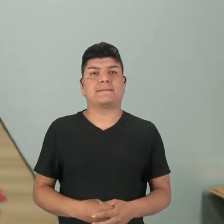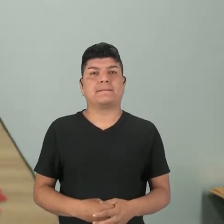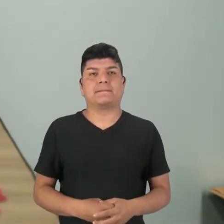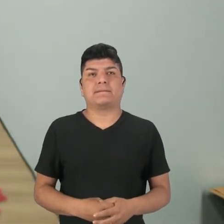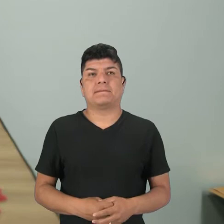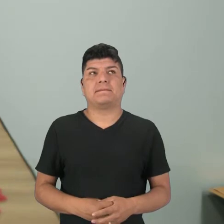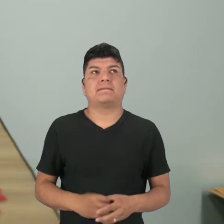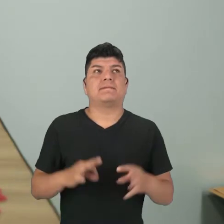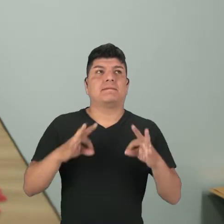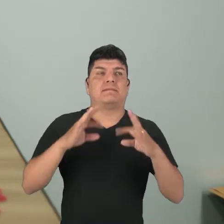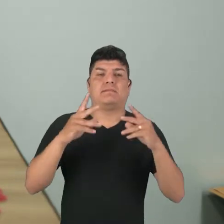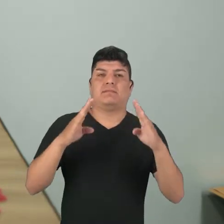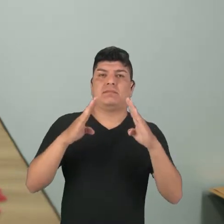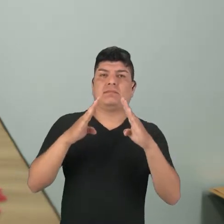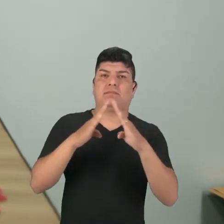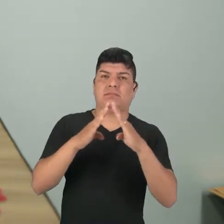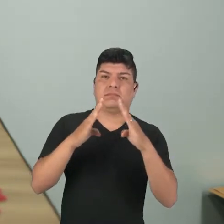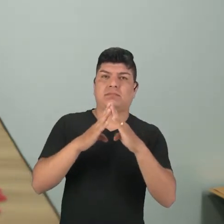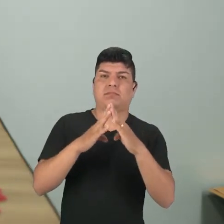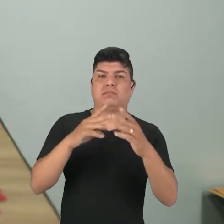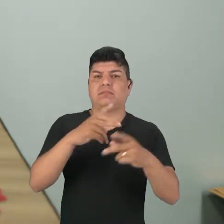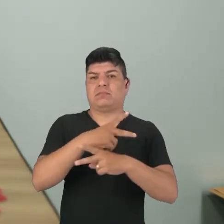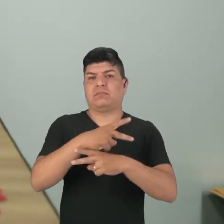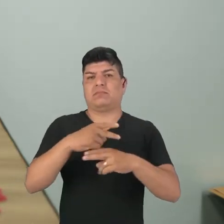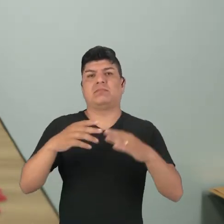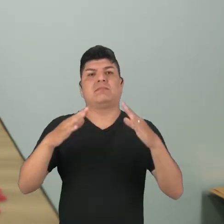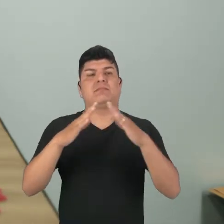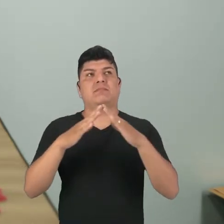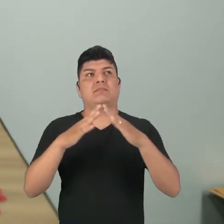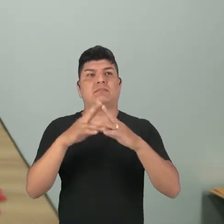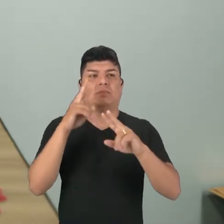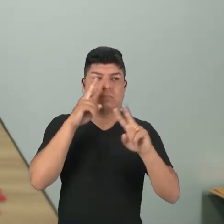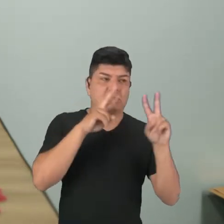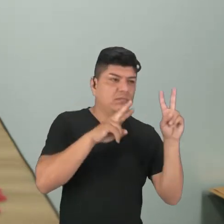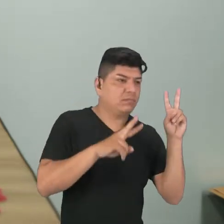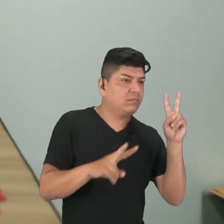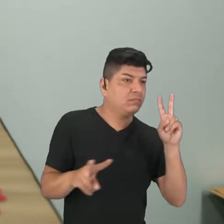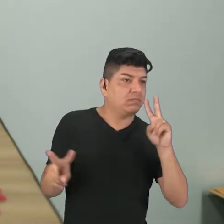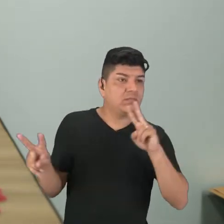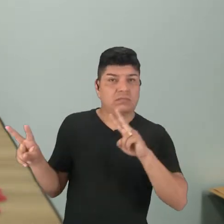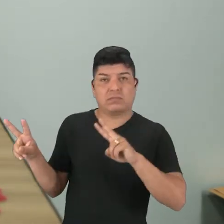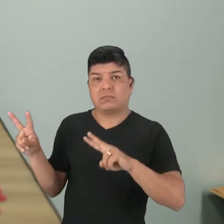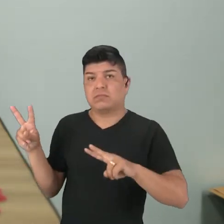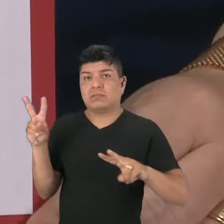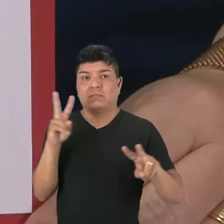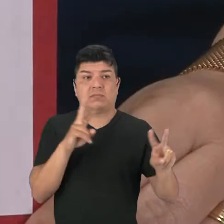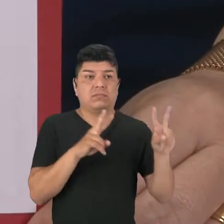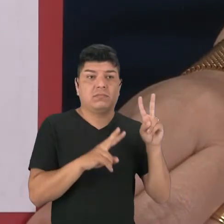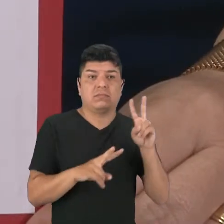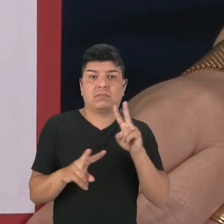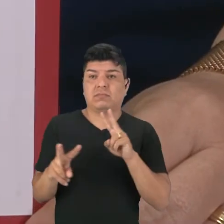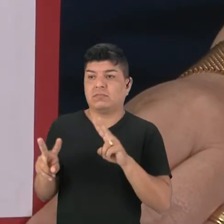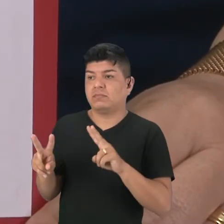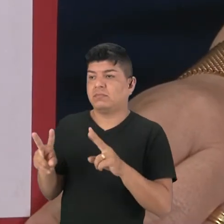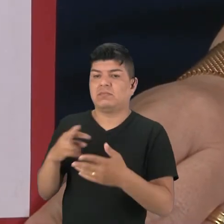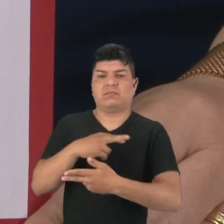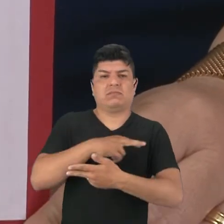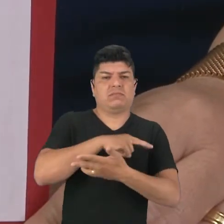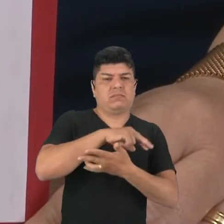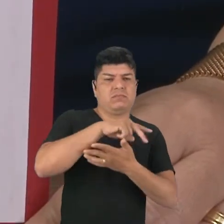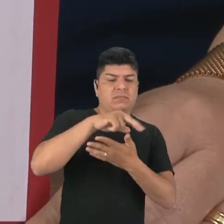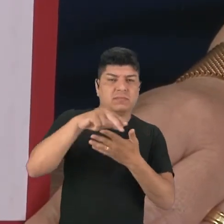Todos os móveis, utensílios. Então, se você olhar ao seu redor, você vai ver que você vai encontrar